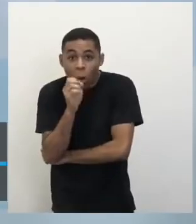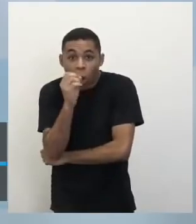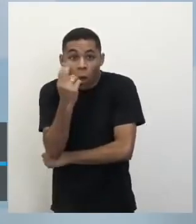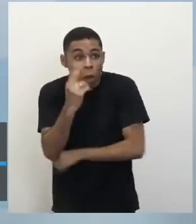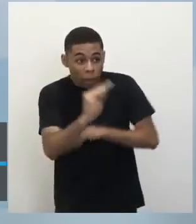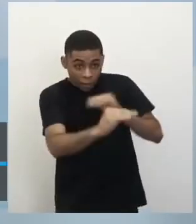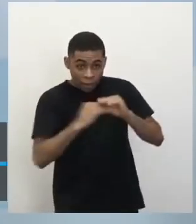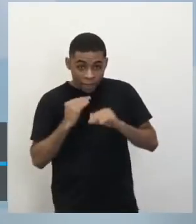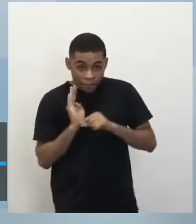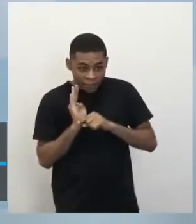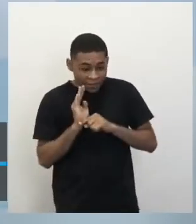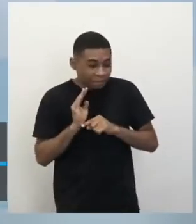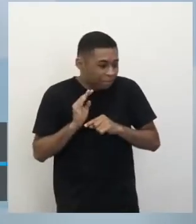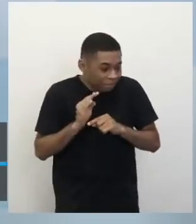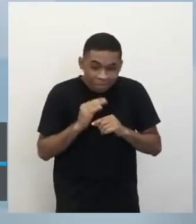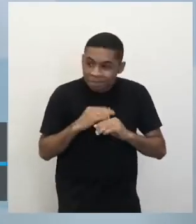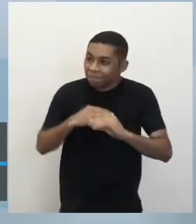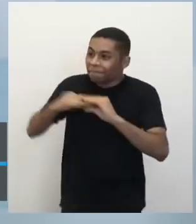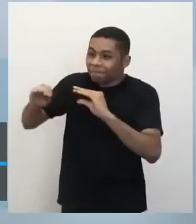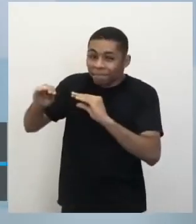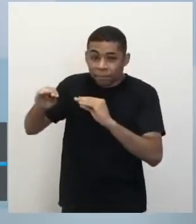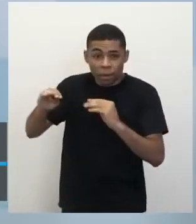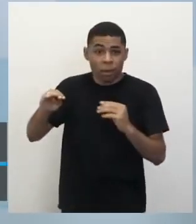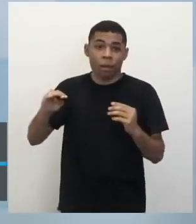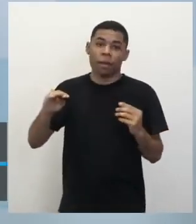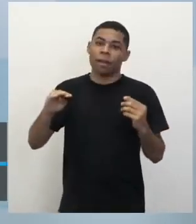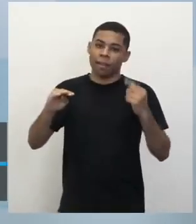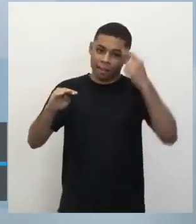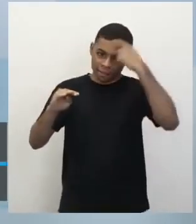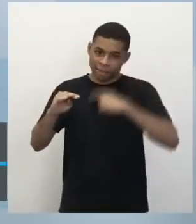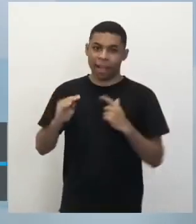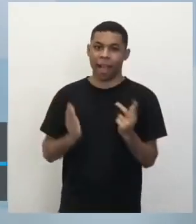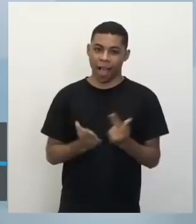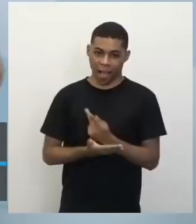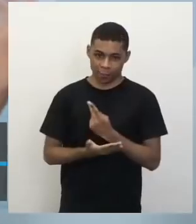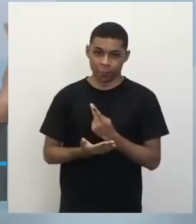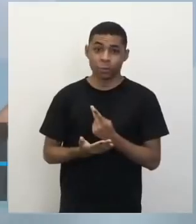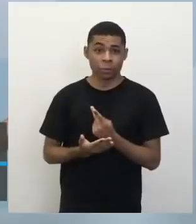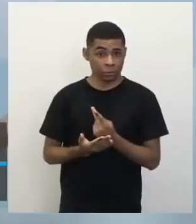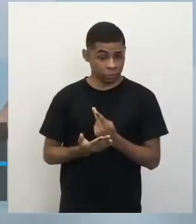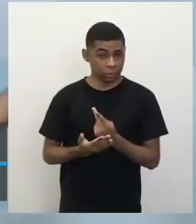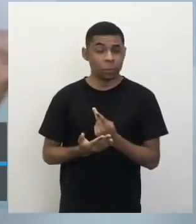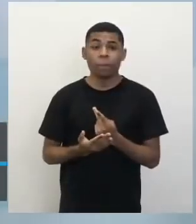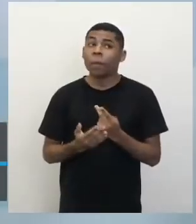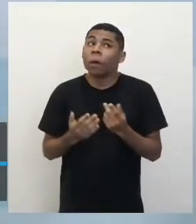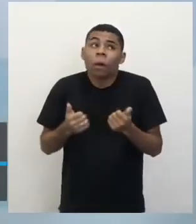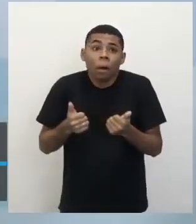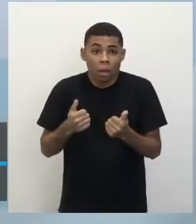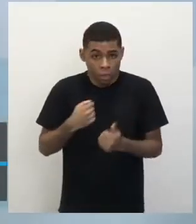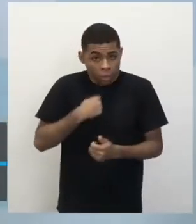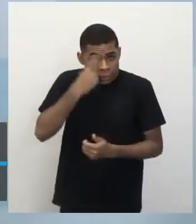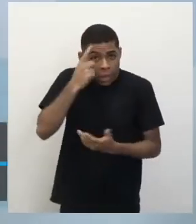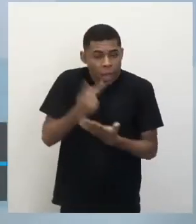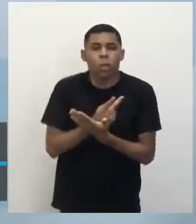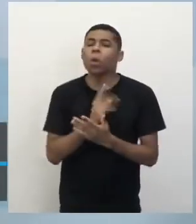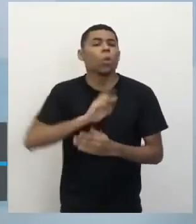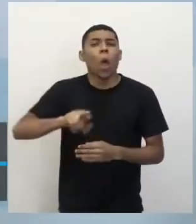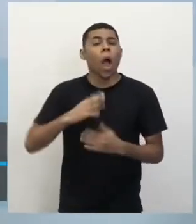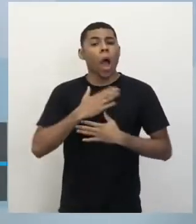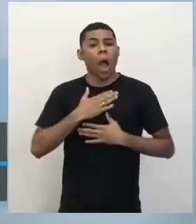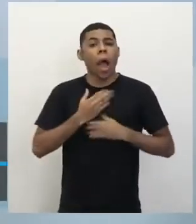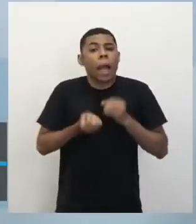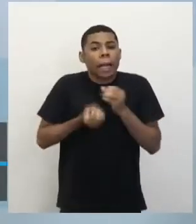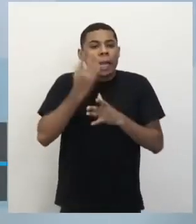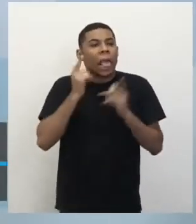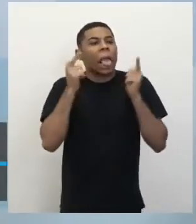você está sendo, às vezes, até pior do que a outra pessoa. Porque se você sabe que é errado, não que a outra pessoa não saiba. O fato de você compartilhar,